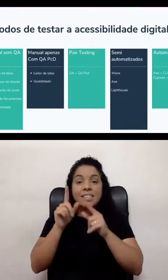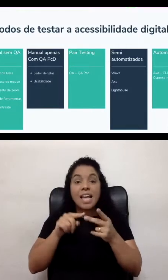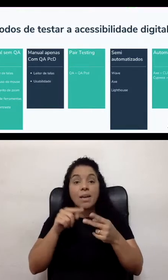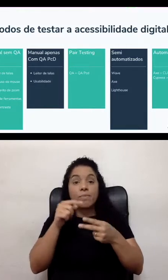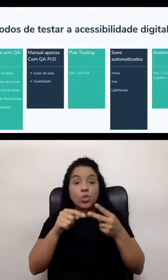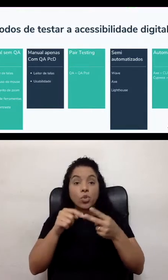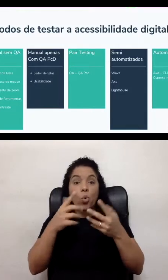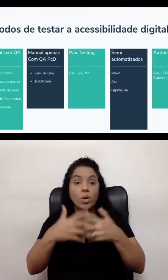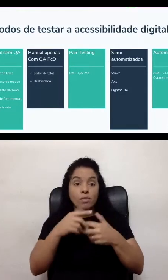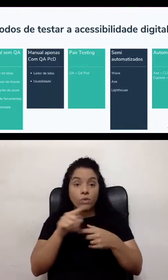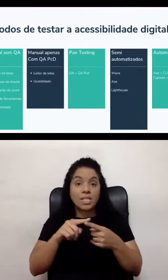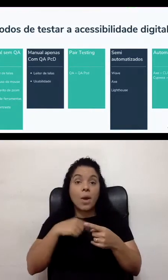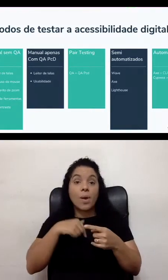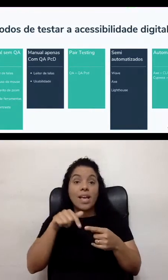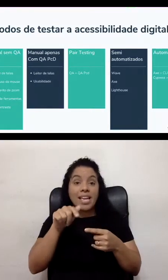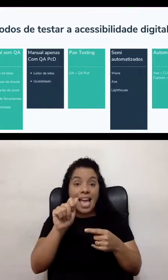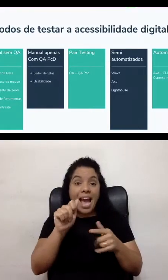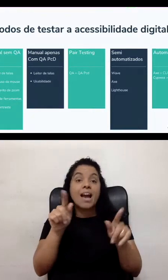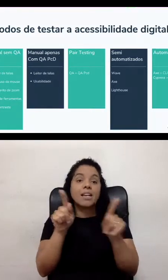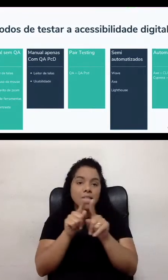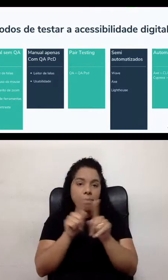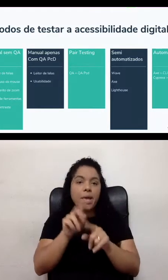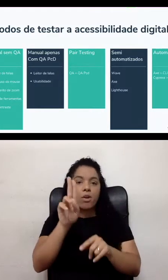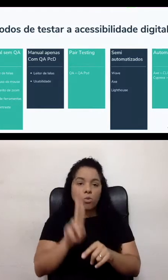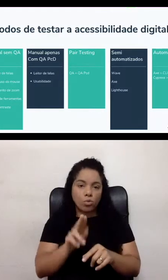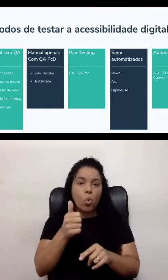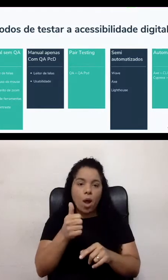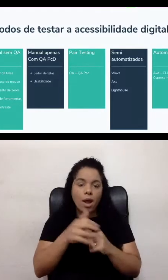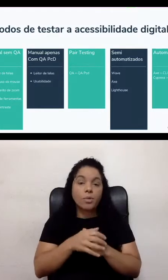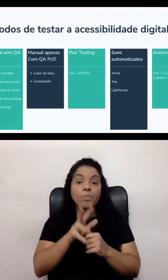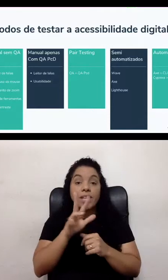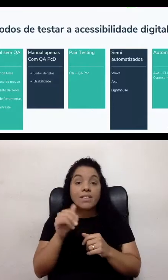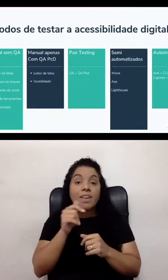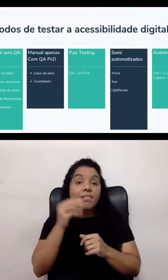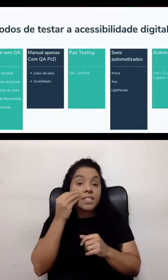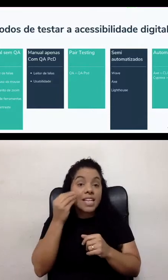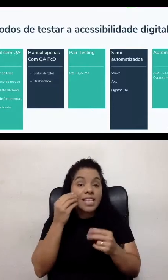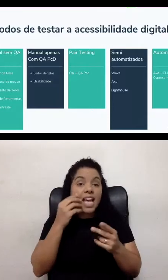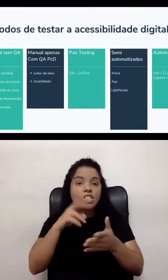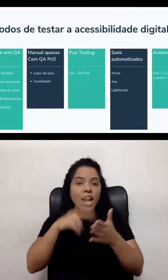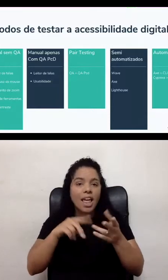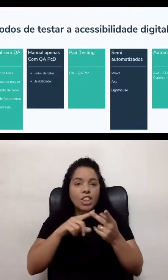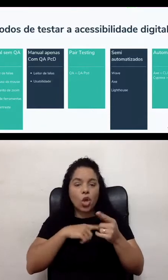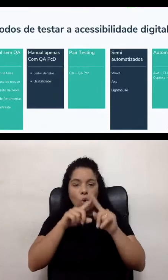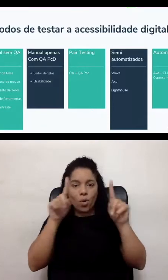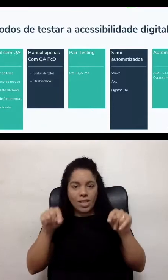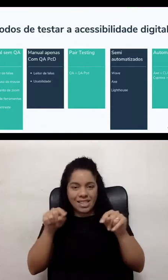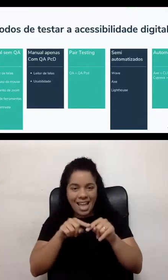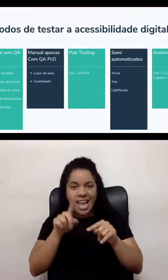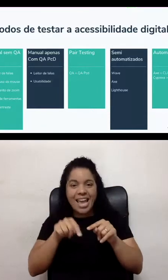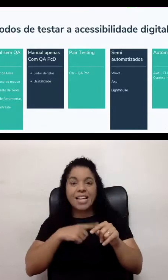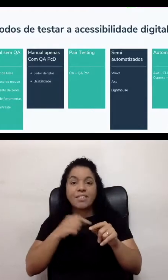2 funções, ela é QA, mas ela também é usuário, tá? Ela vai fazer os testes com o leitor de tela e ela vai me